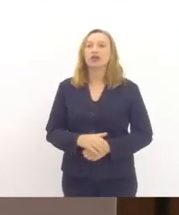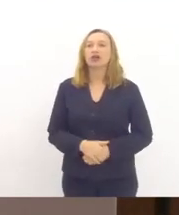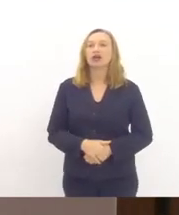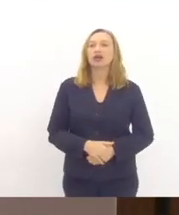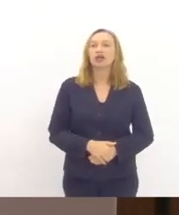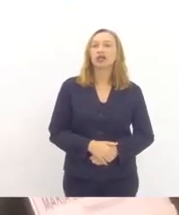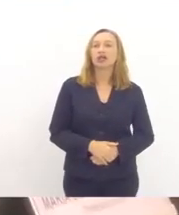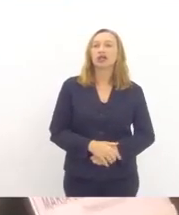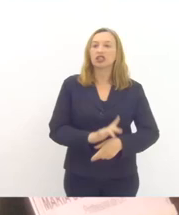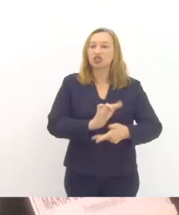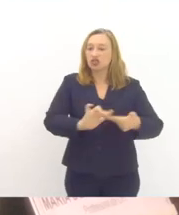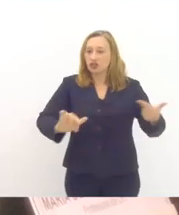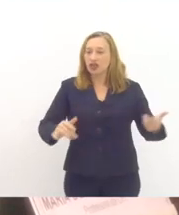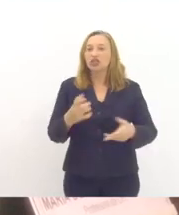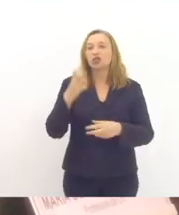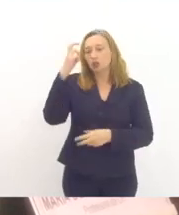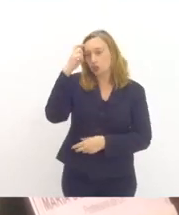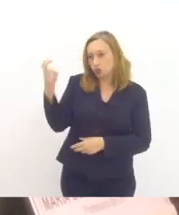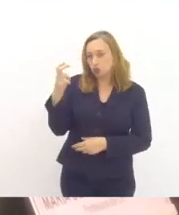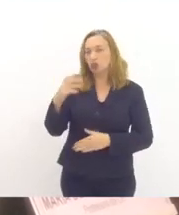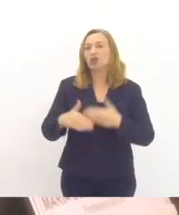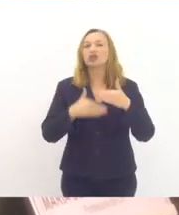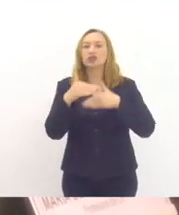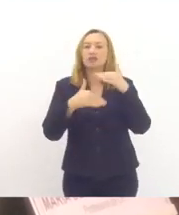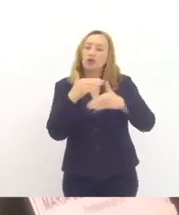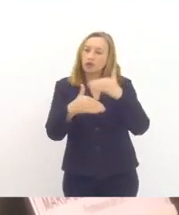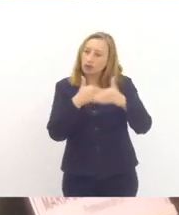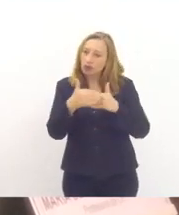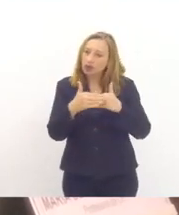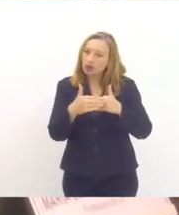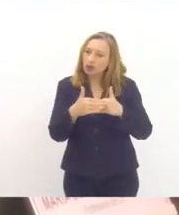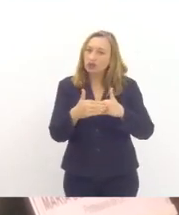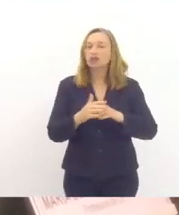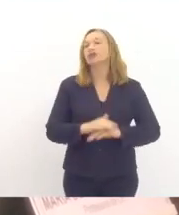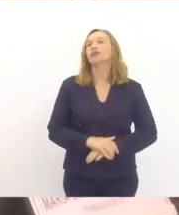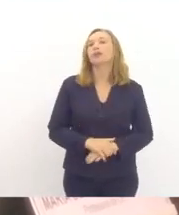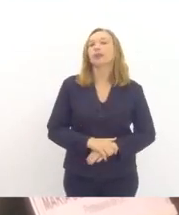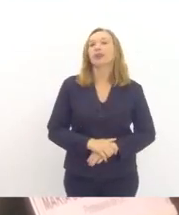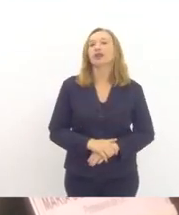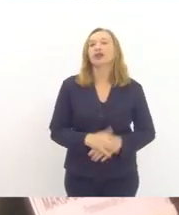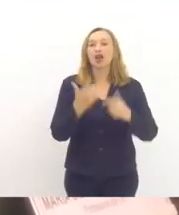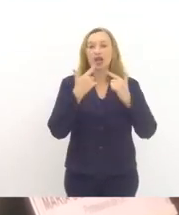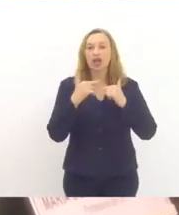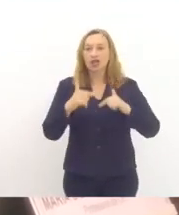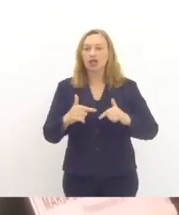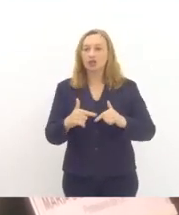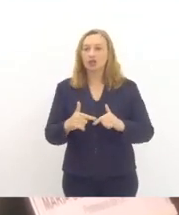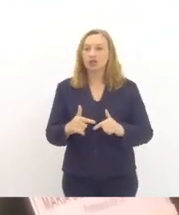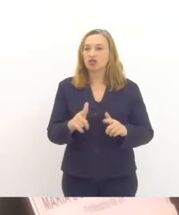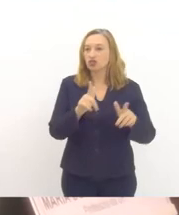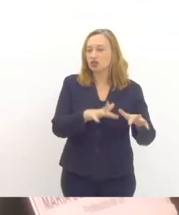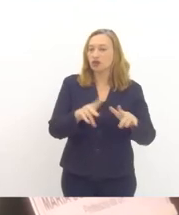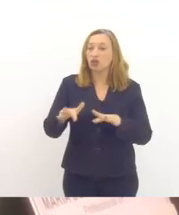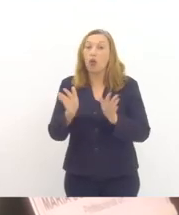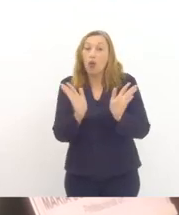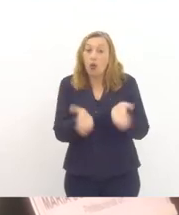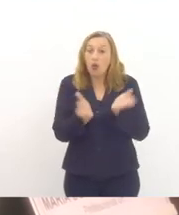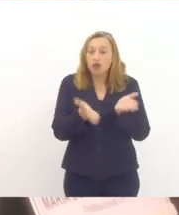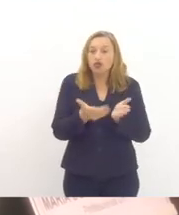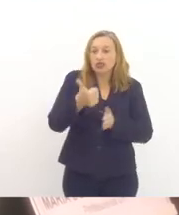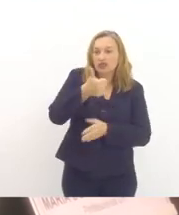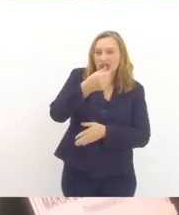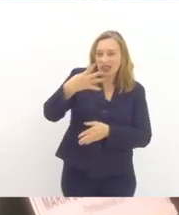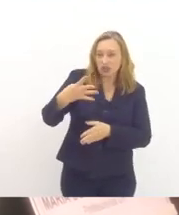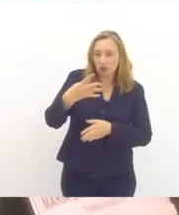outras denominadas desenvolvimento, que promovem o desenvolvimento em línguas estrangeiras, hoje em dia são